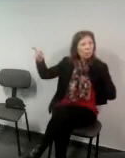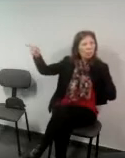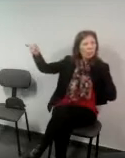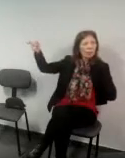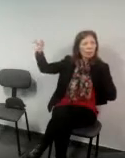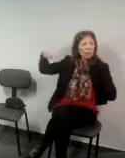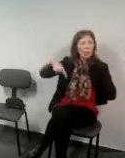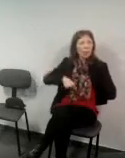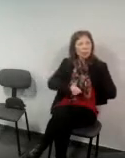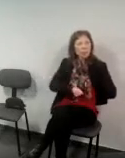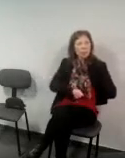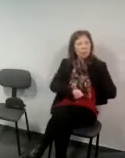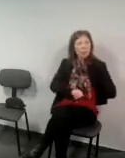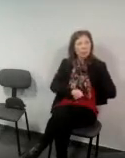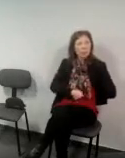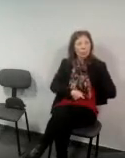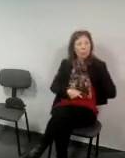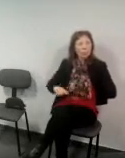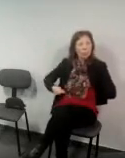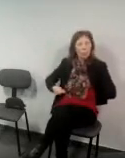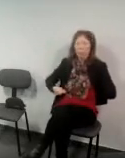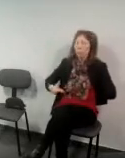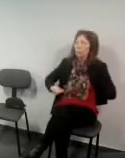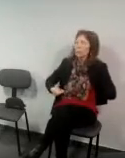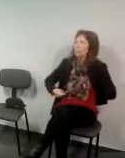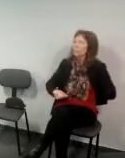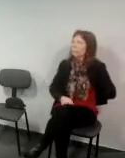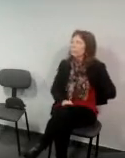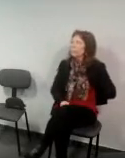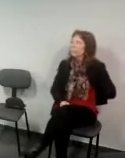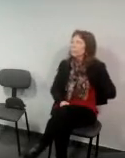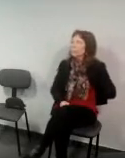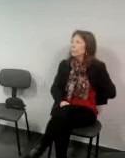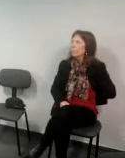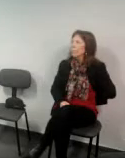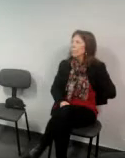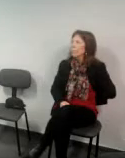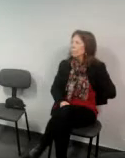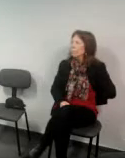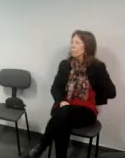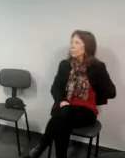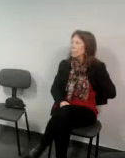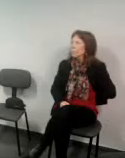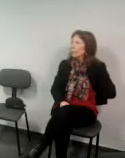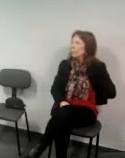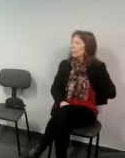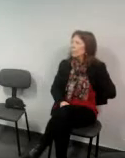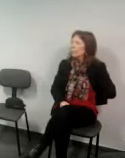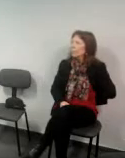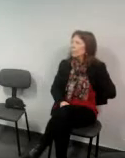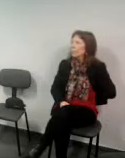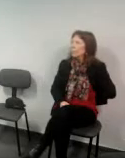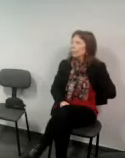isso, energeticamente, entra no fígado. E aí coloca lá, distúrbio energético na vesícula pilar, dor na têmpora,